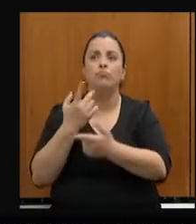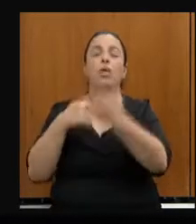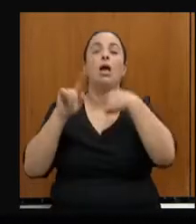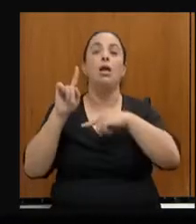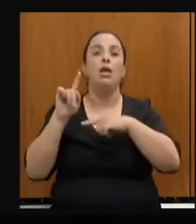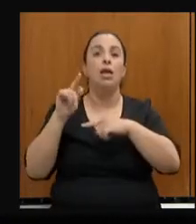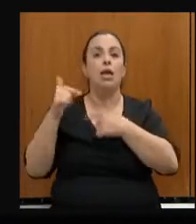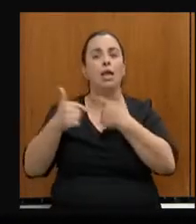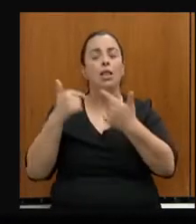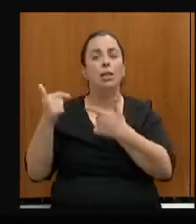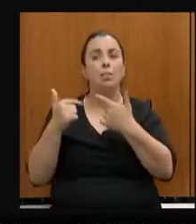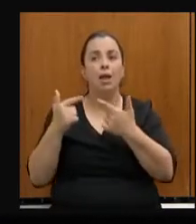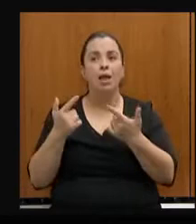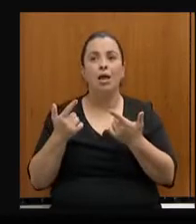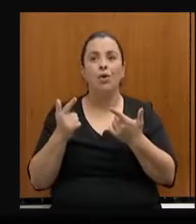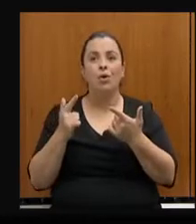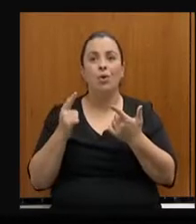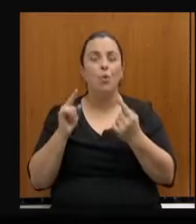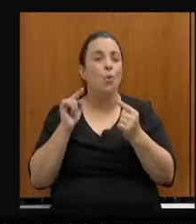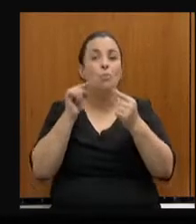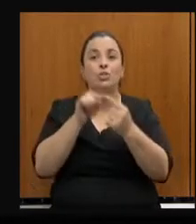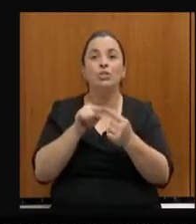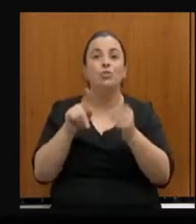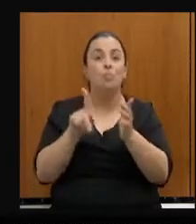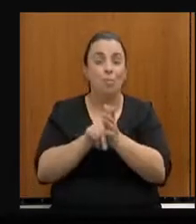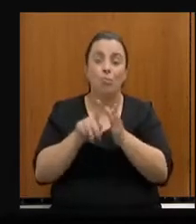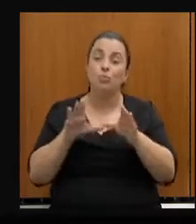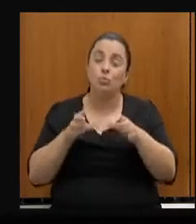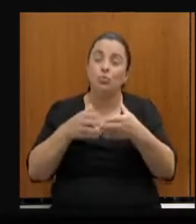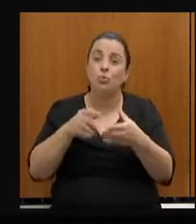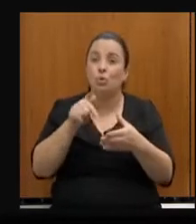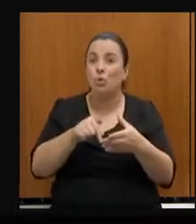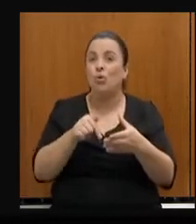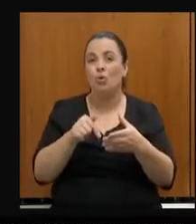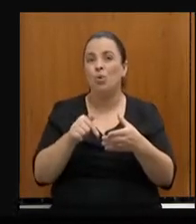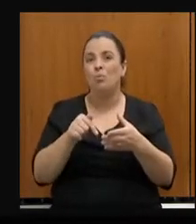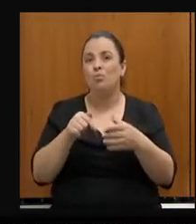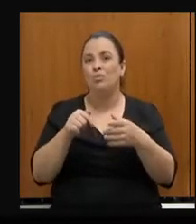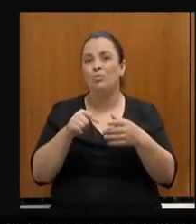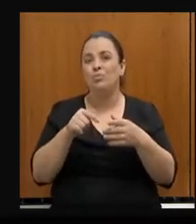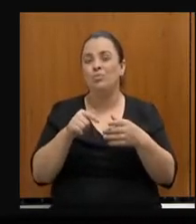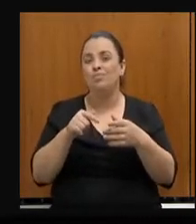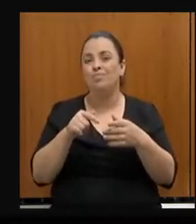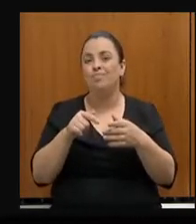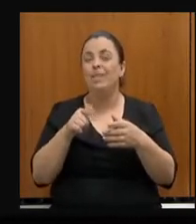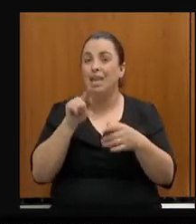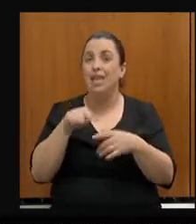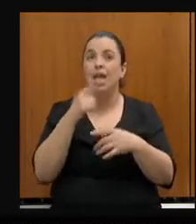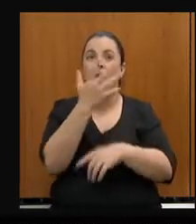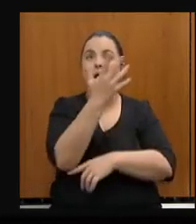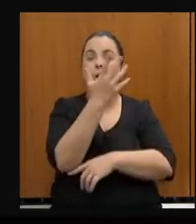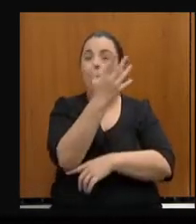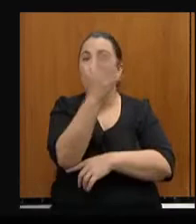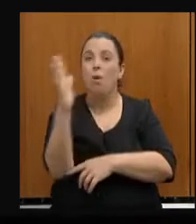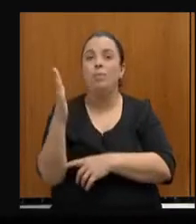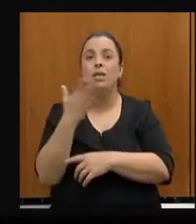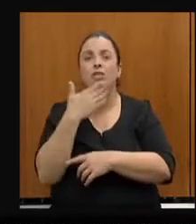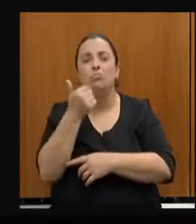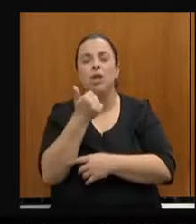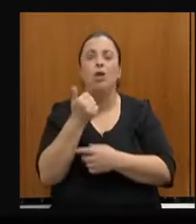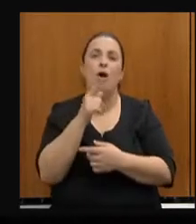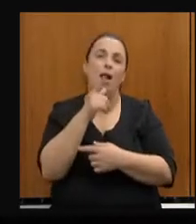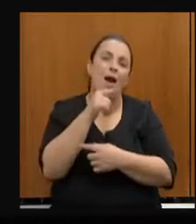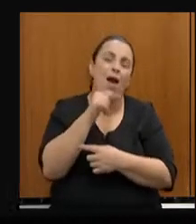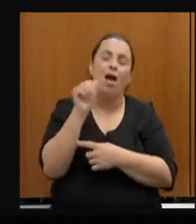pensando no objetivo da Paz que é a melhorar a melhora da do ambiente tanto a qualidade do ar na água e